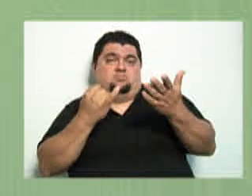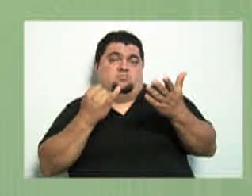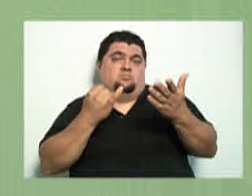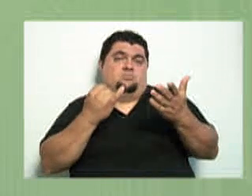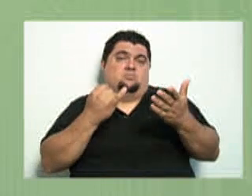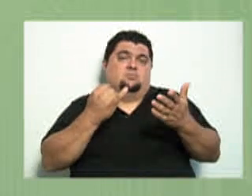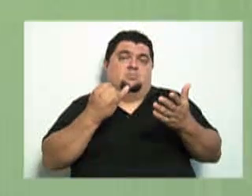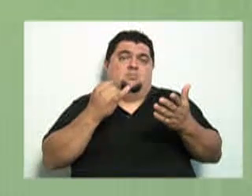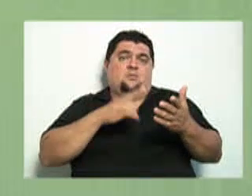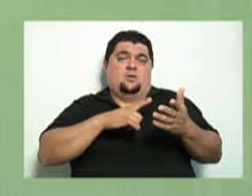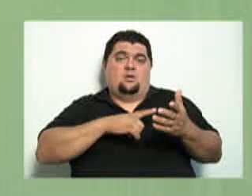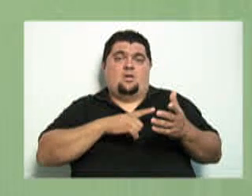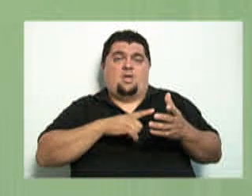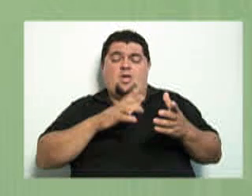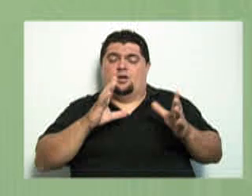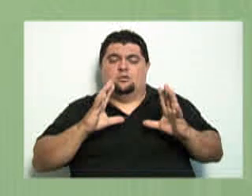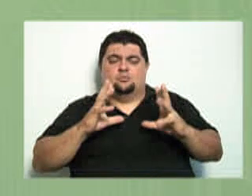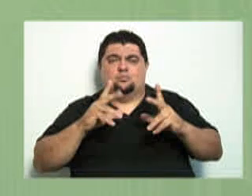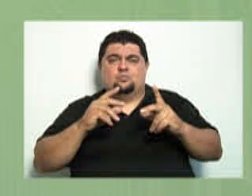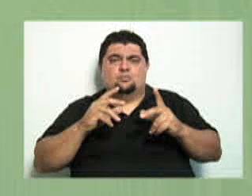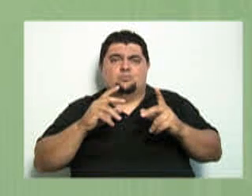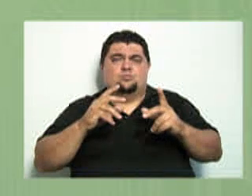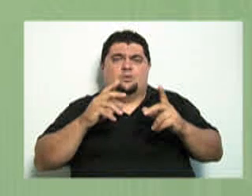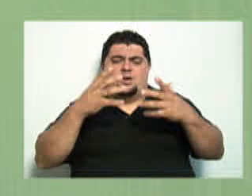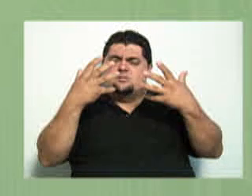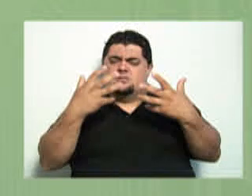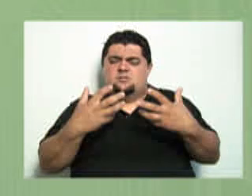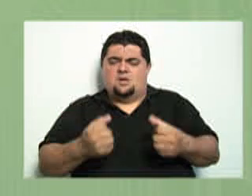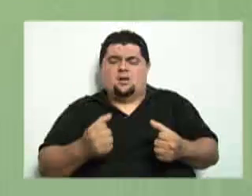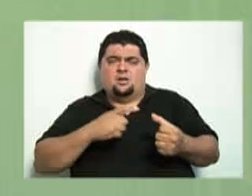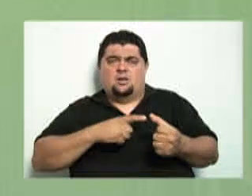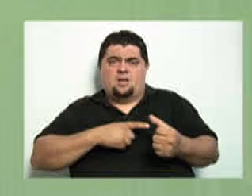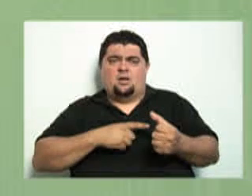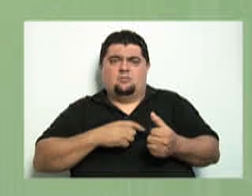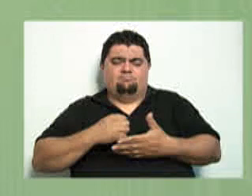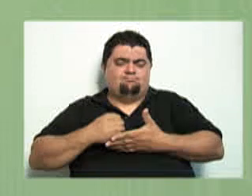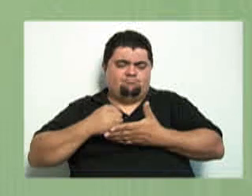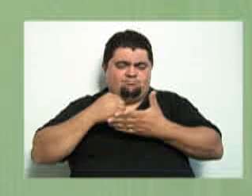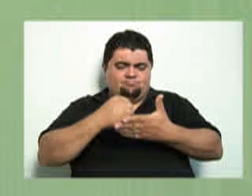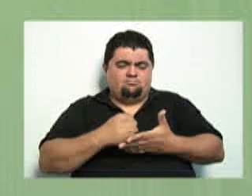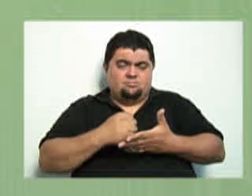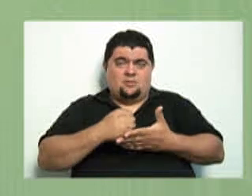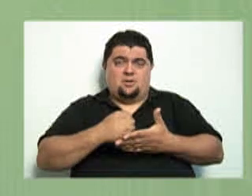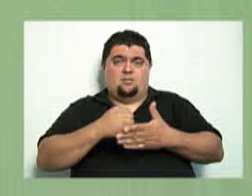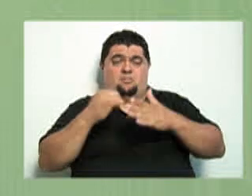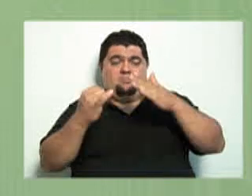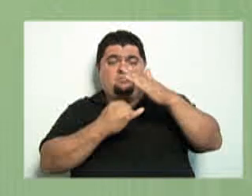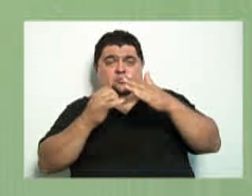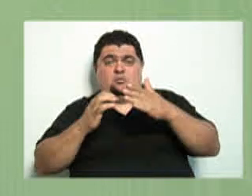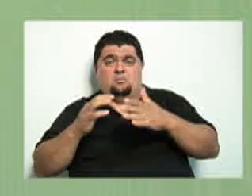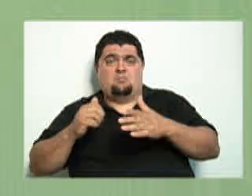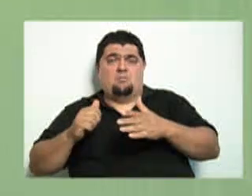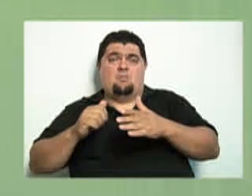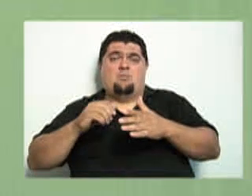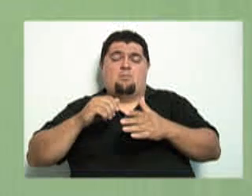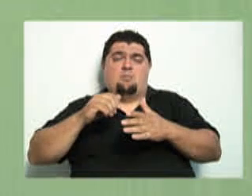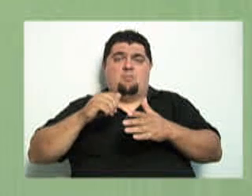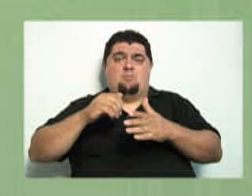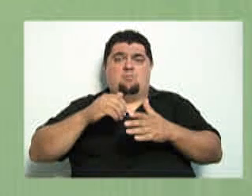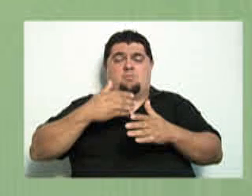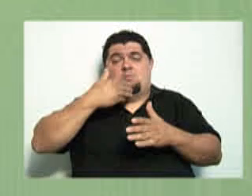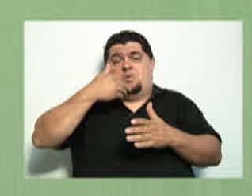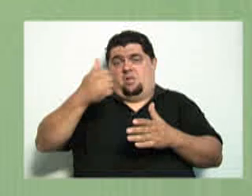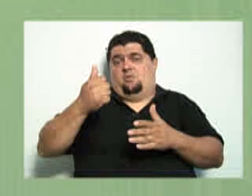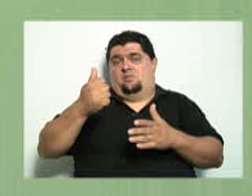gente entende que é um consenso, que existe uma influência dessas instituições positivas. Quando o texto vai falar de